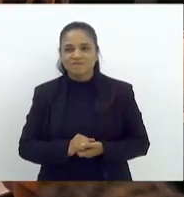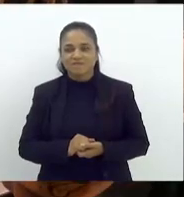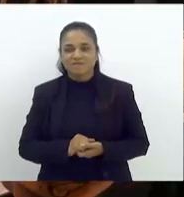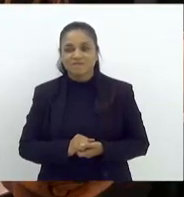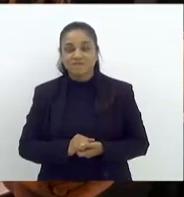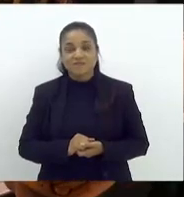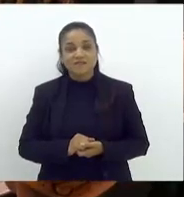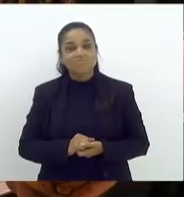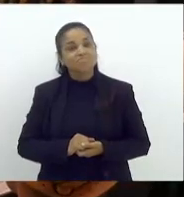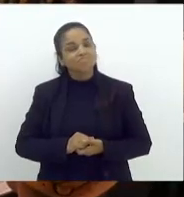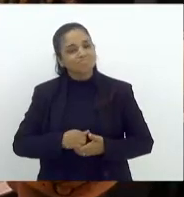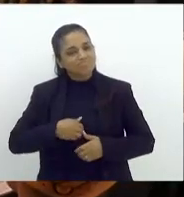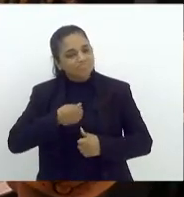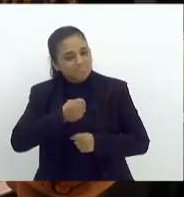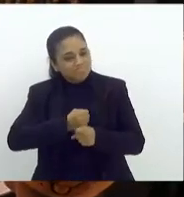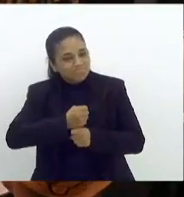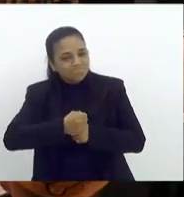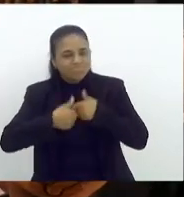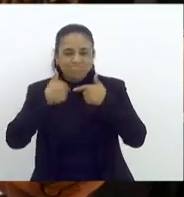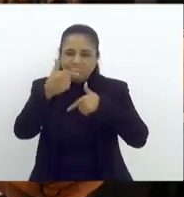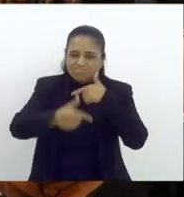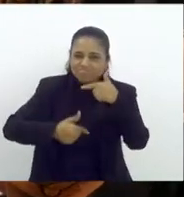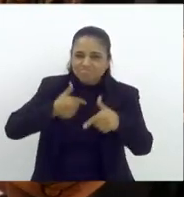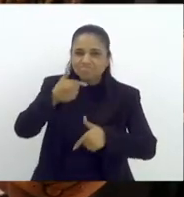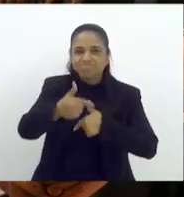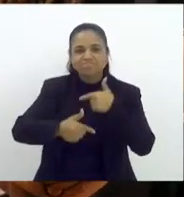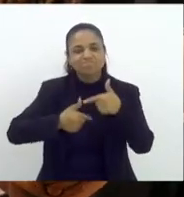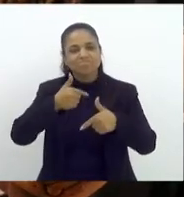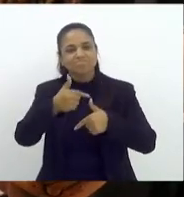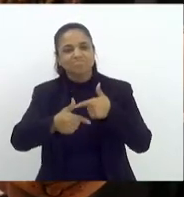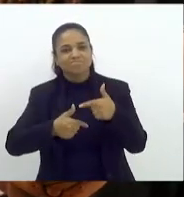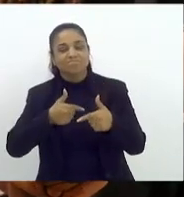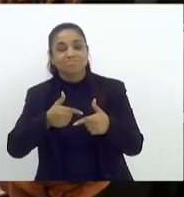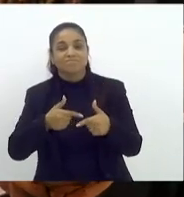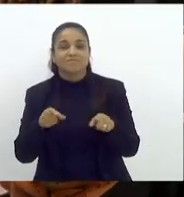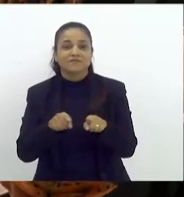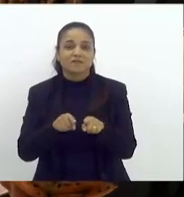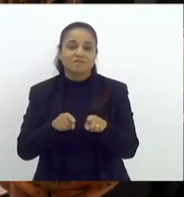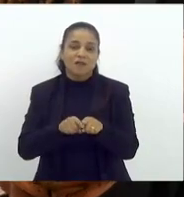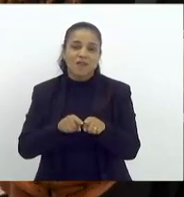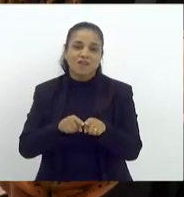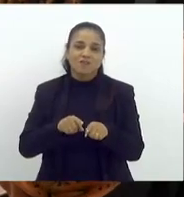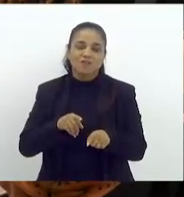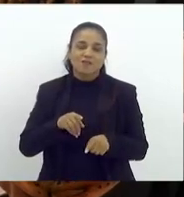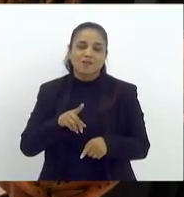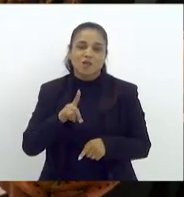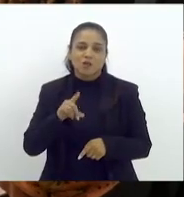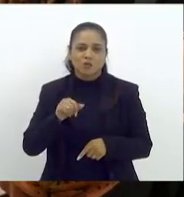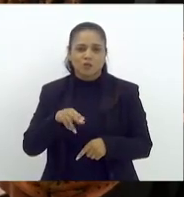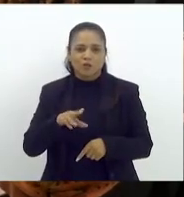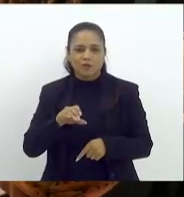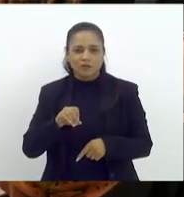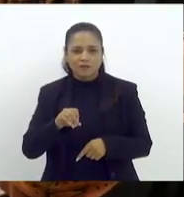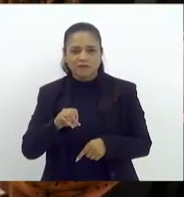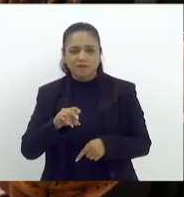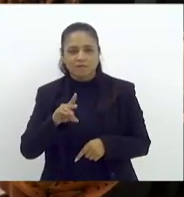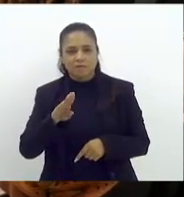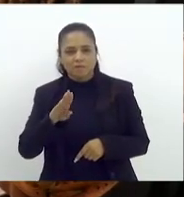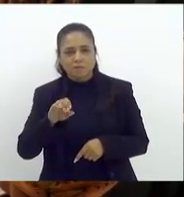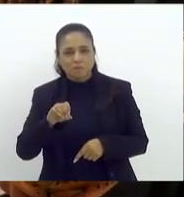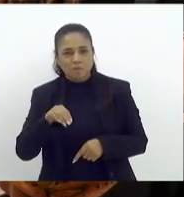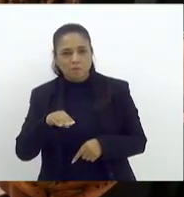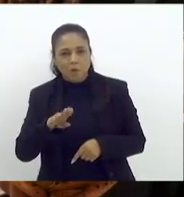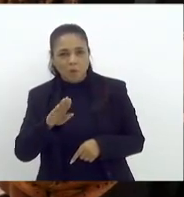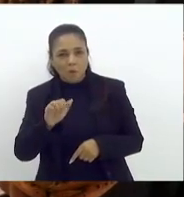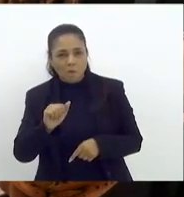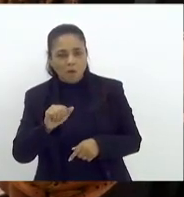e nessa caminhada né tamo junto aí tipo Dona bomba também acontecendo com essa premissa né